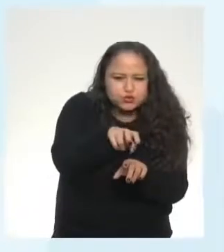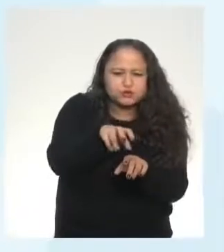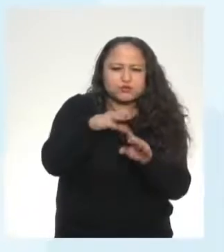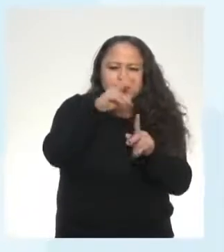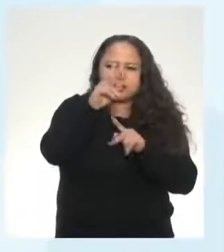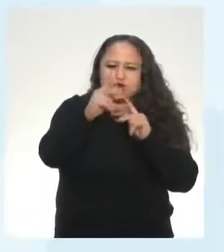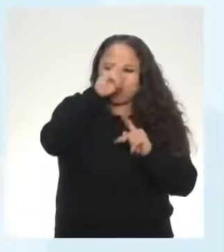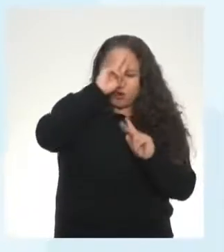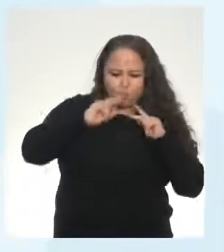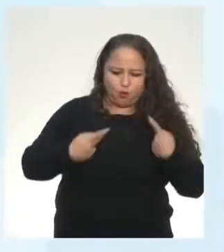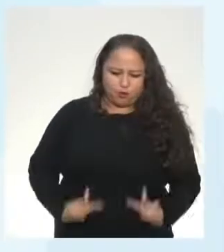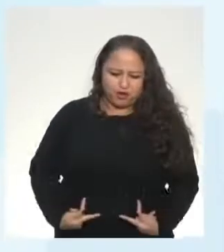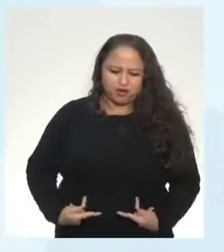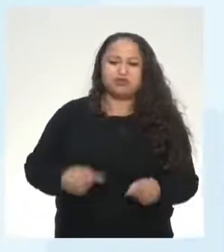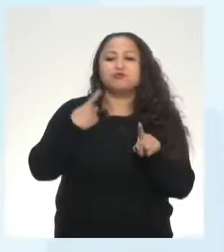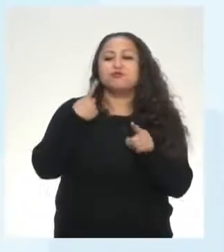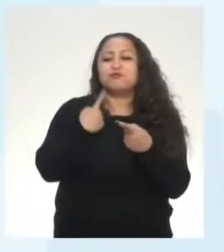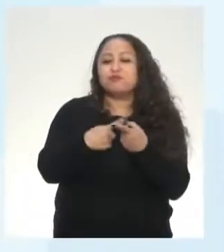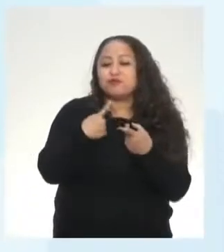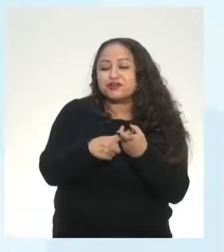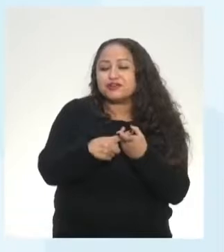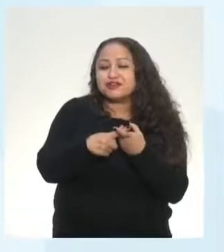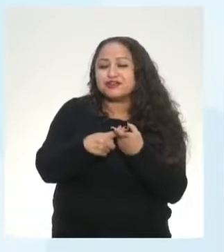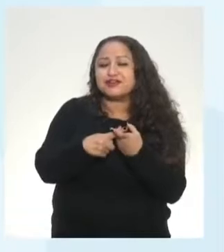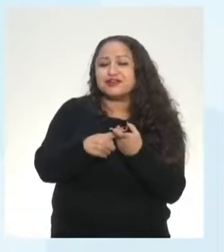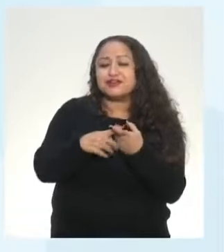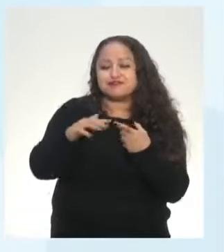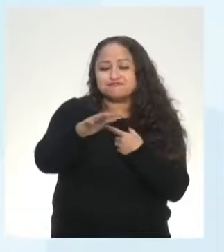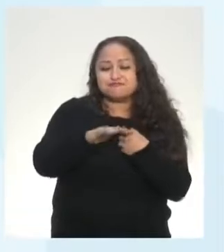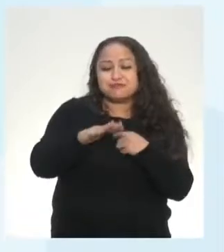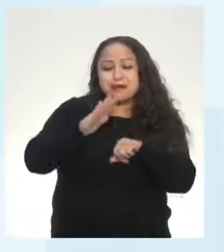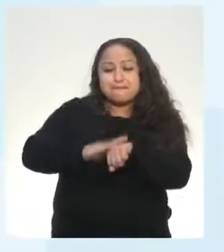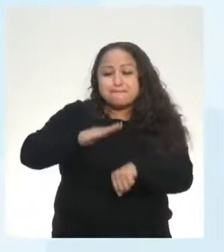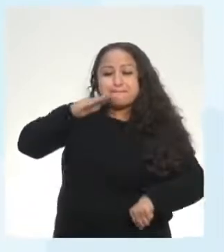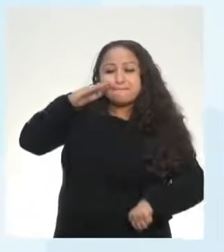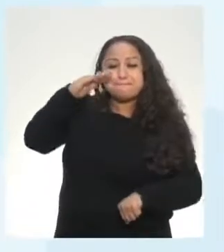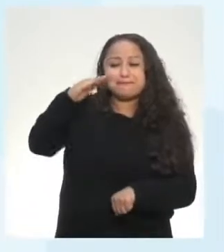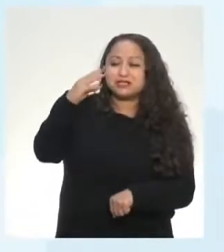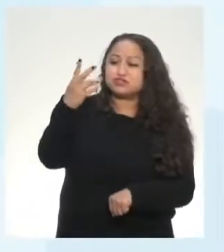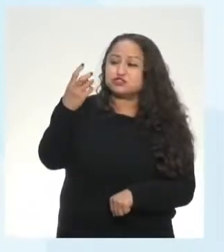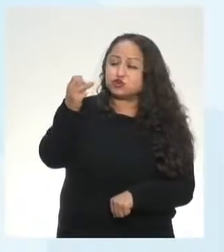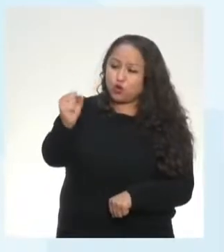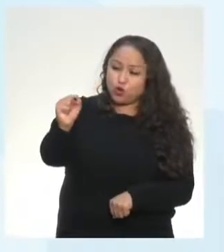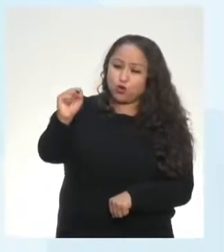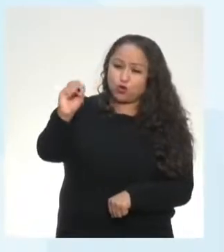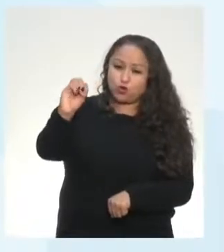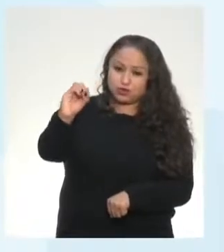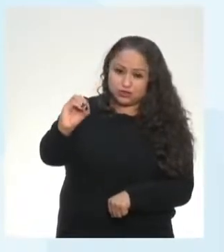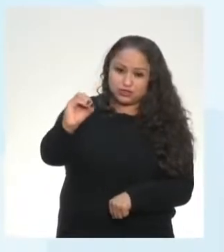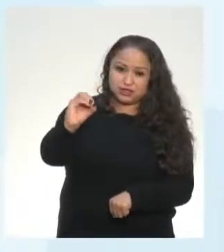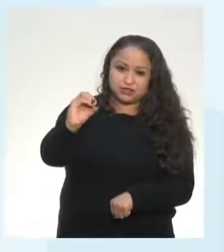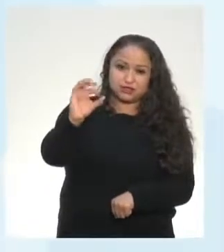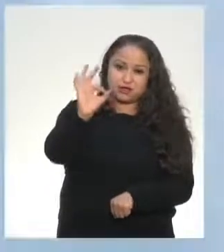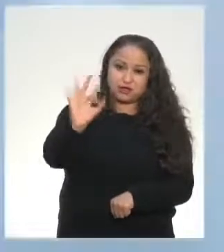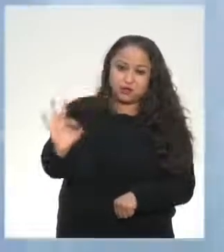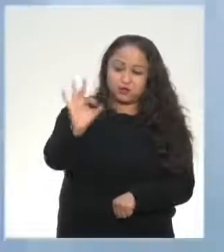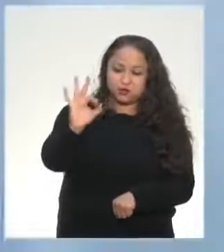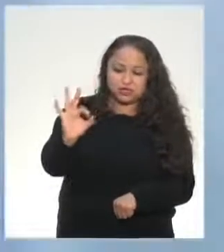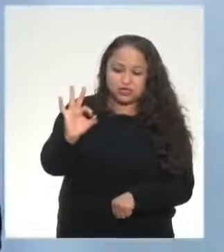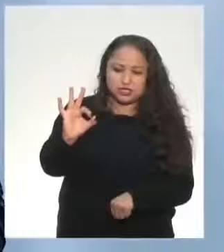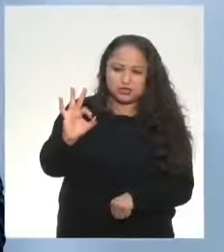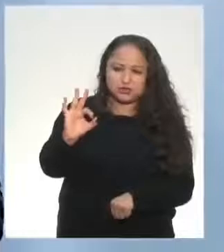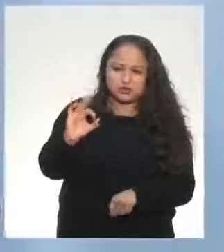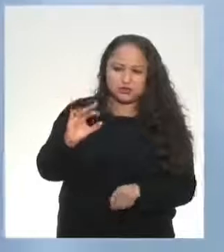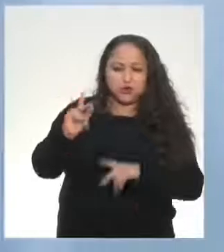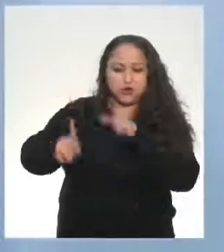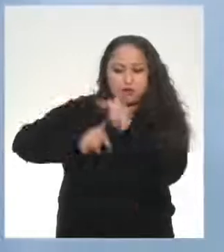temos. Então, boa parte, ou seja, mais de 80% das cidades com população acima de 1 milhão de